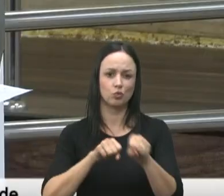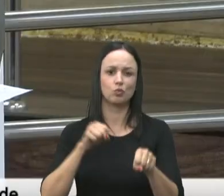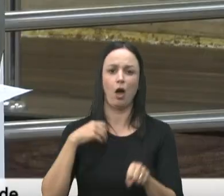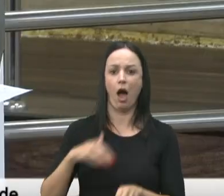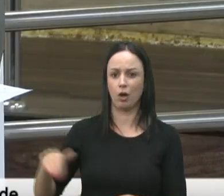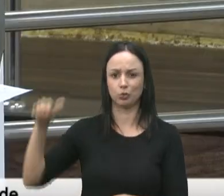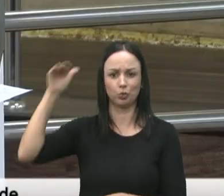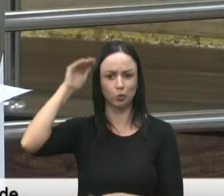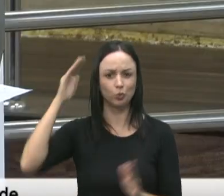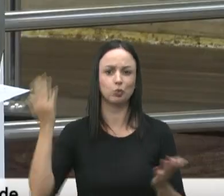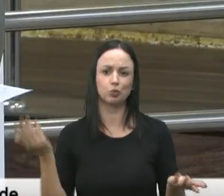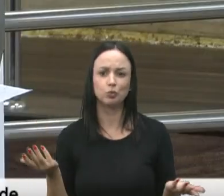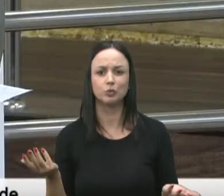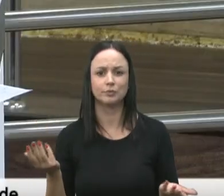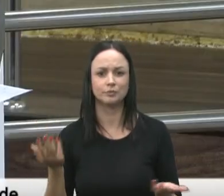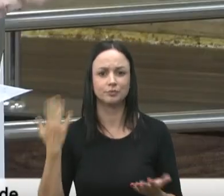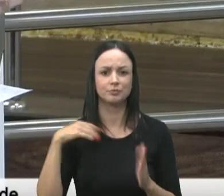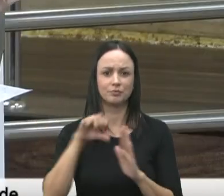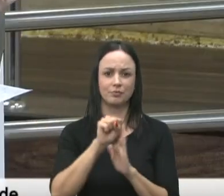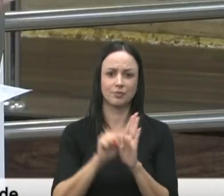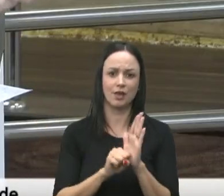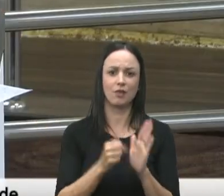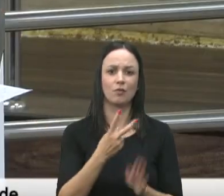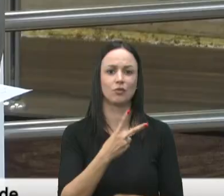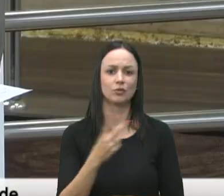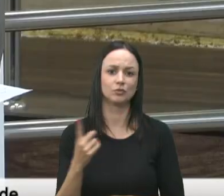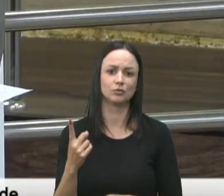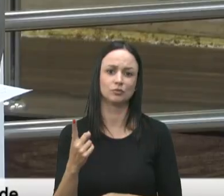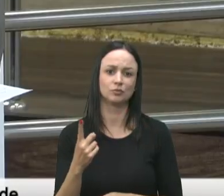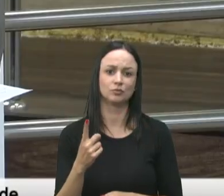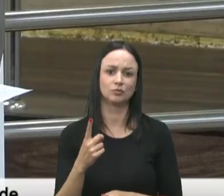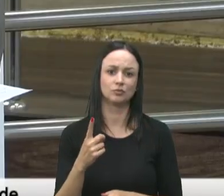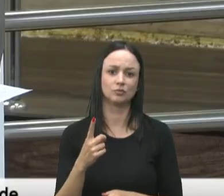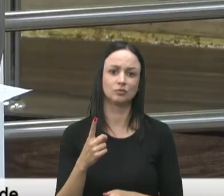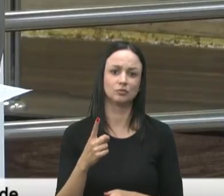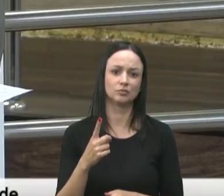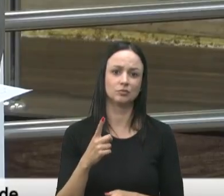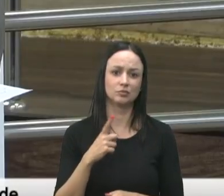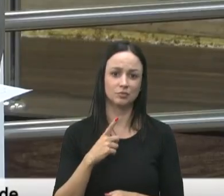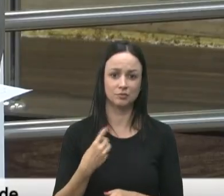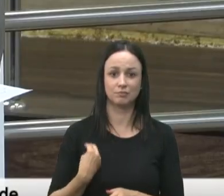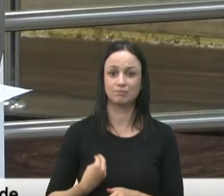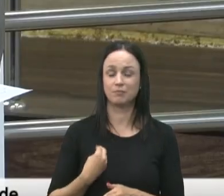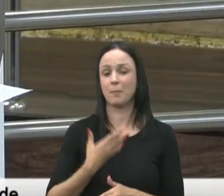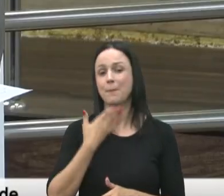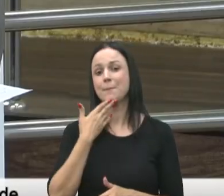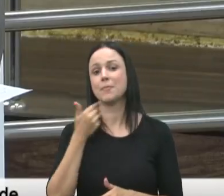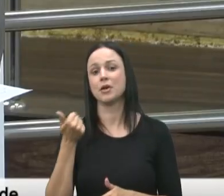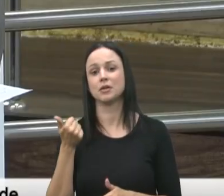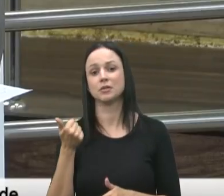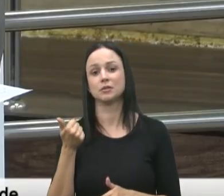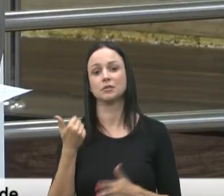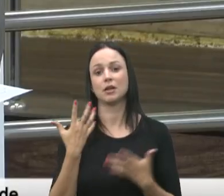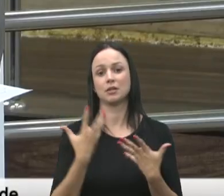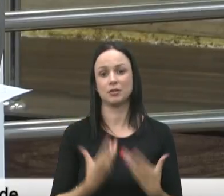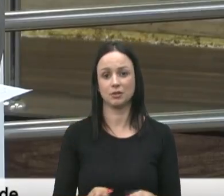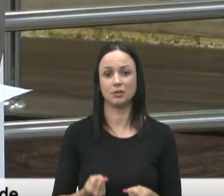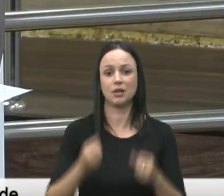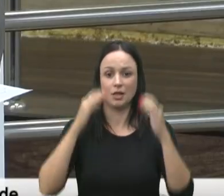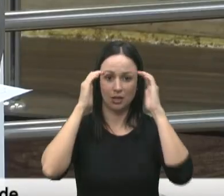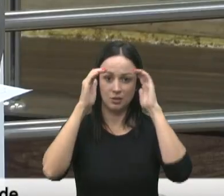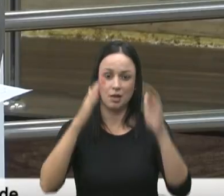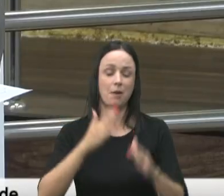adulto no século XXI, em condições muito melhores, de muito mais aceitação e respeito